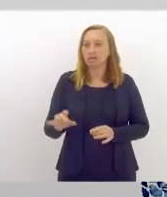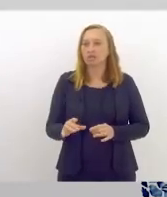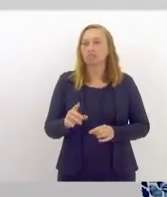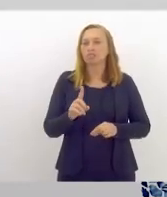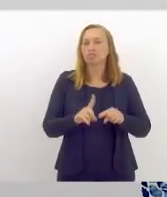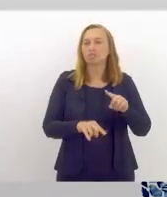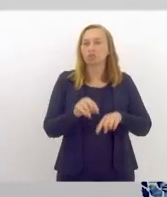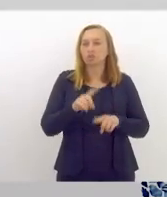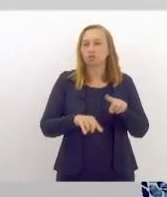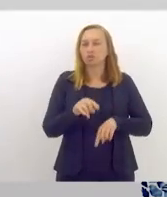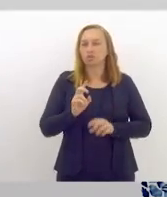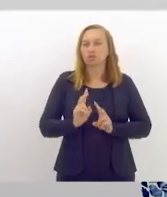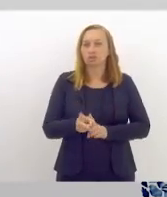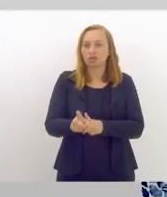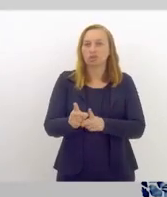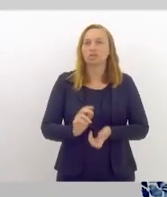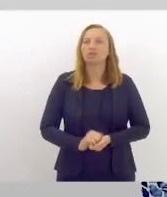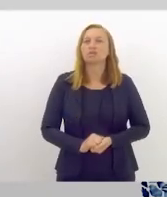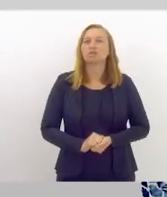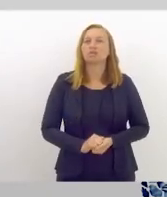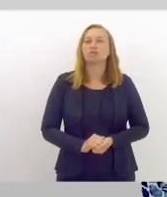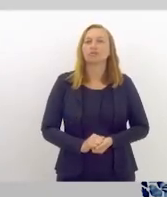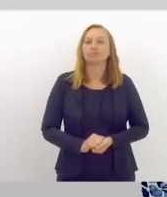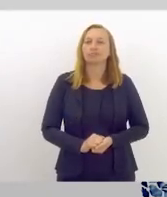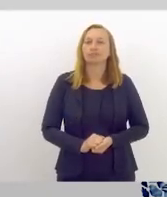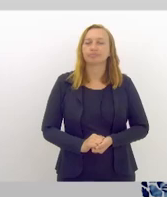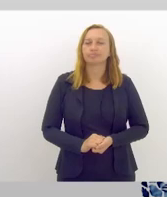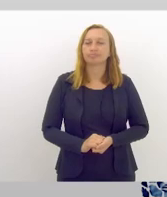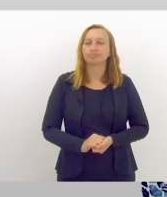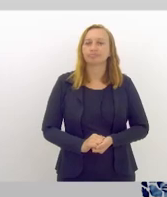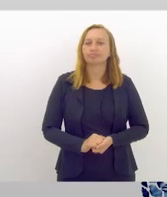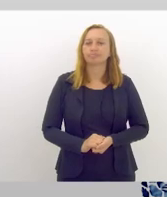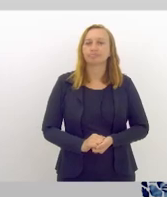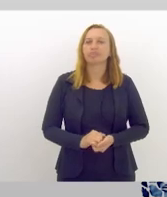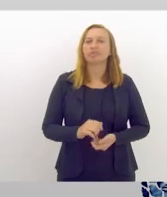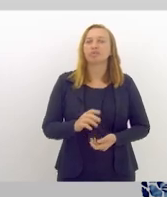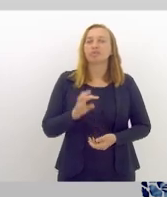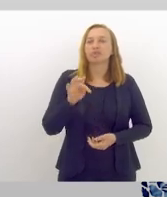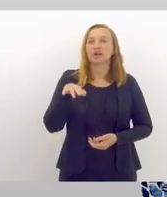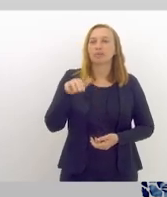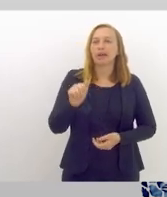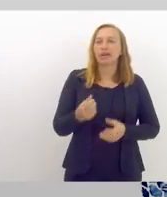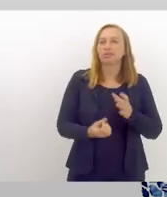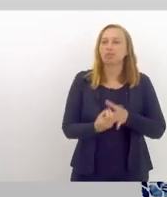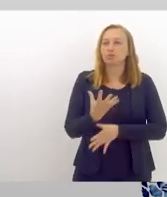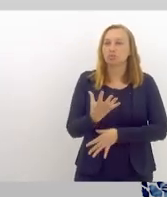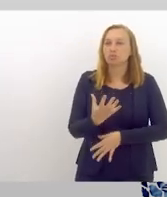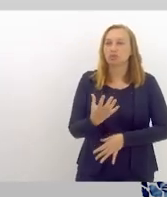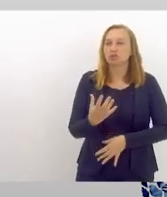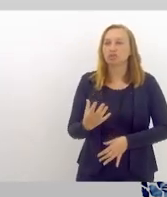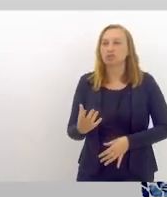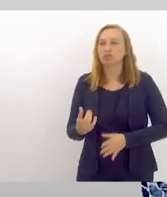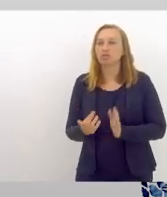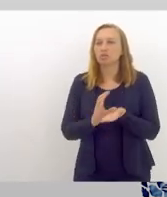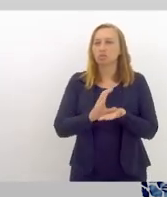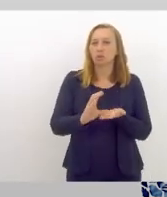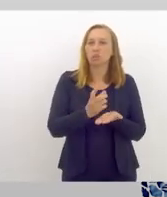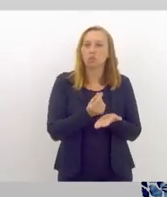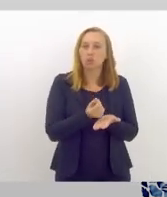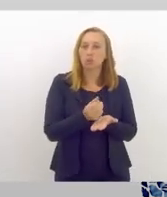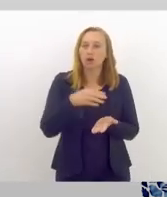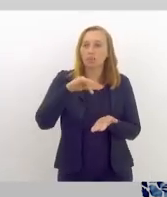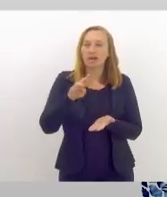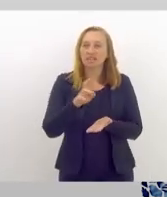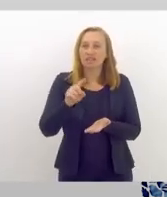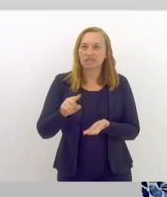pode seguir da tabela de produção contida na tabela de recursos obtém-se uma matriz que a